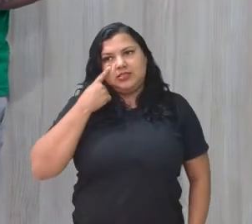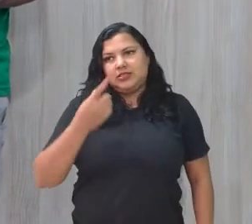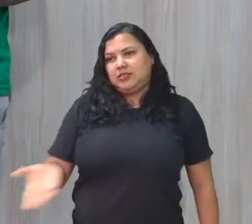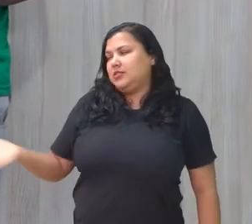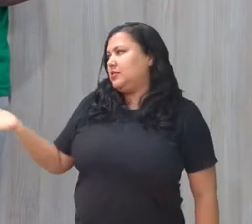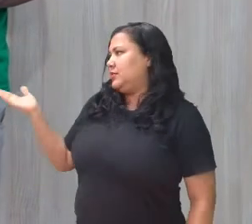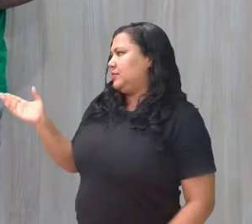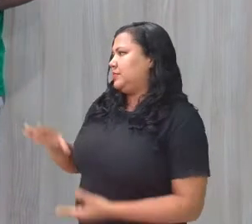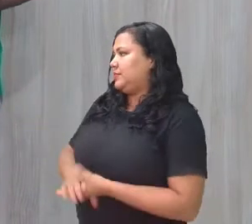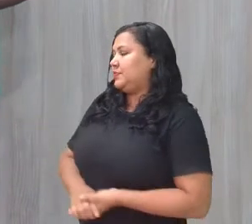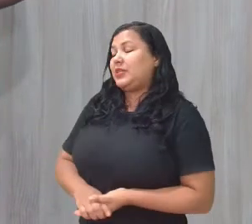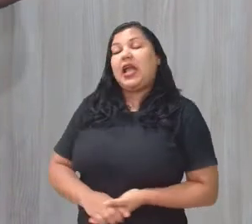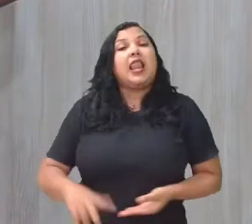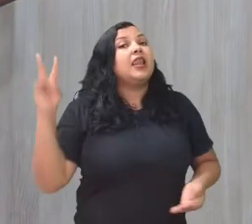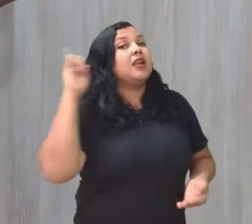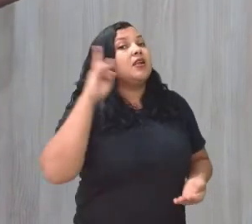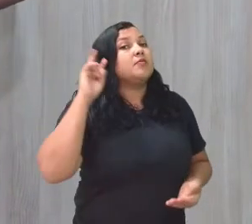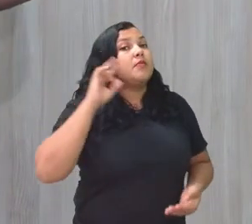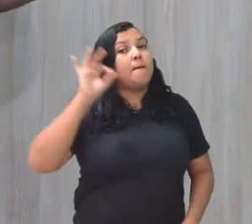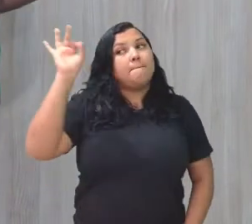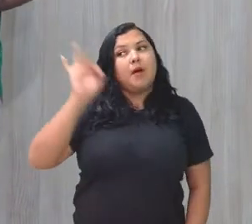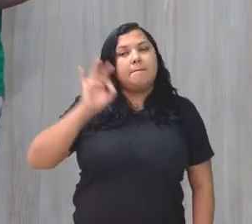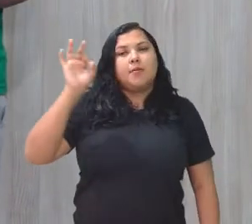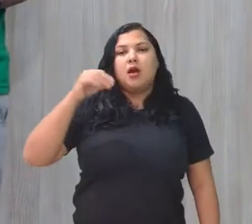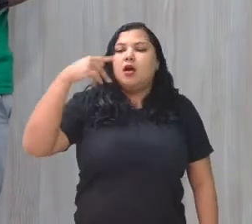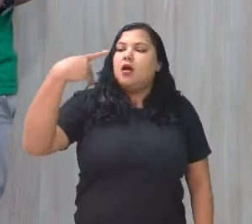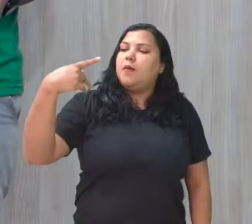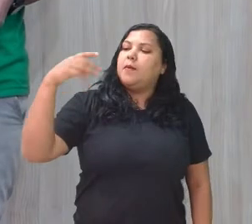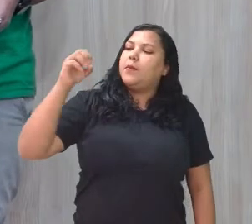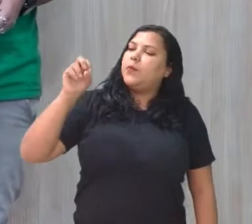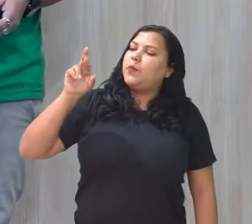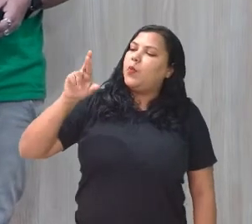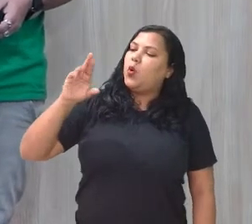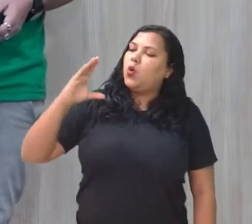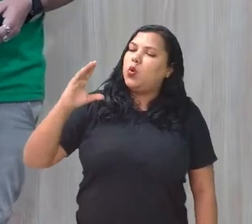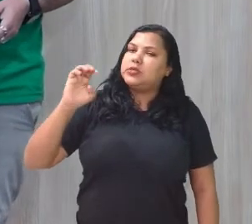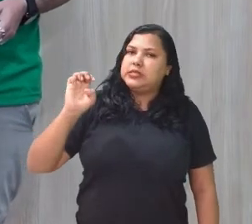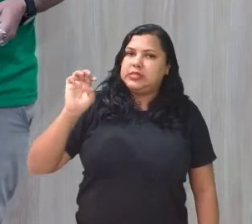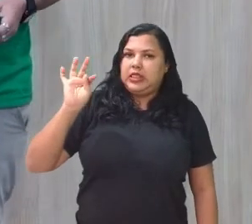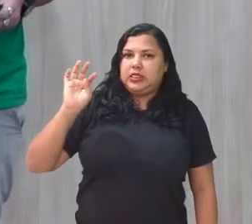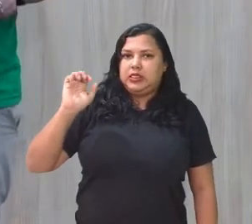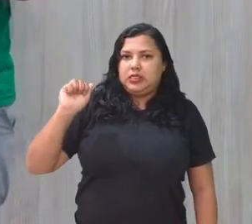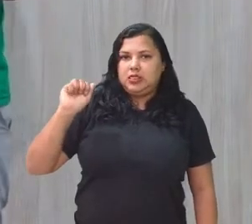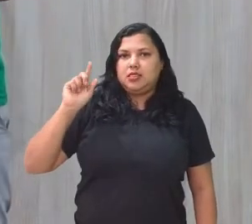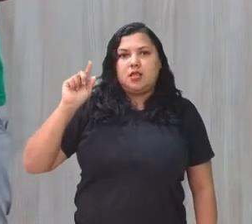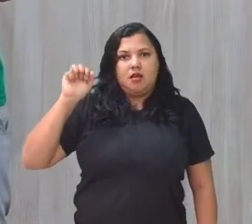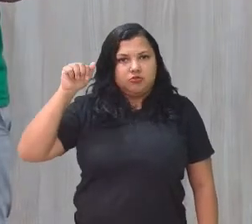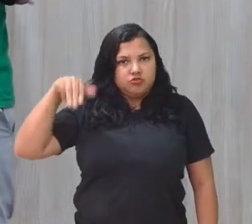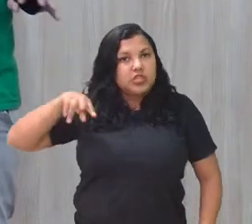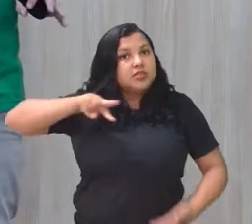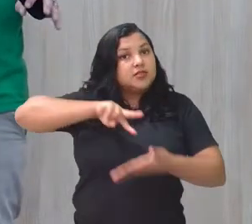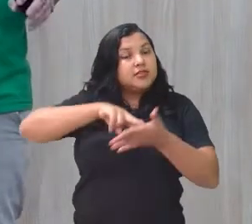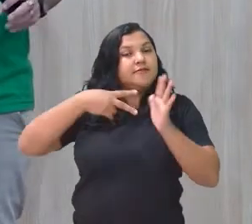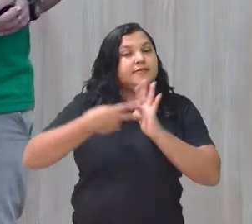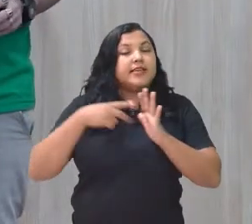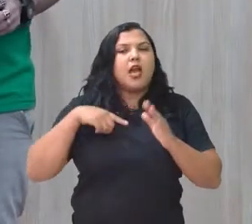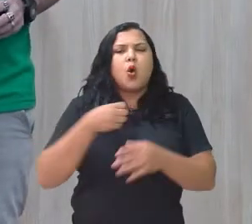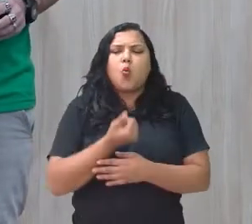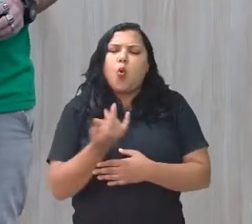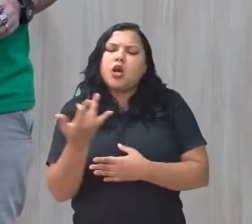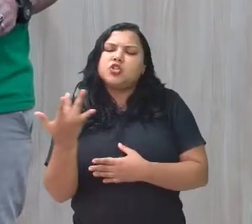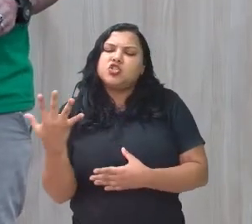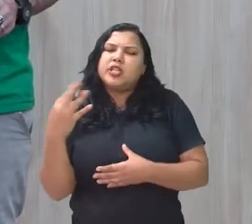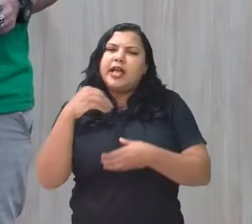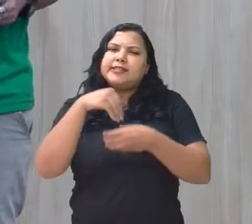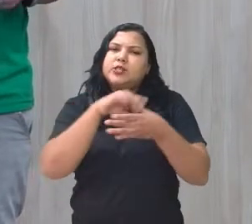relembrando que porcentagem significa partes de 100 ou porções de 100. Em qualquer situação, toda vez